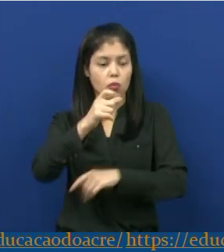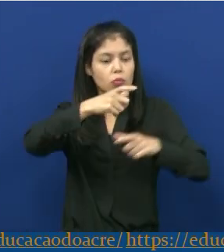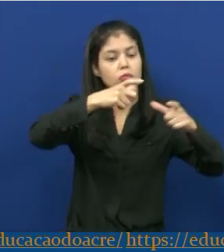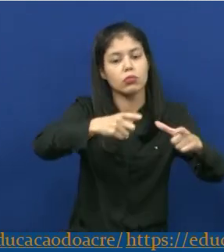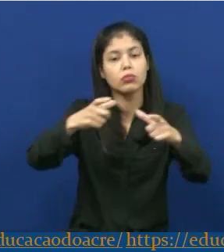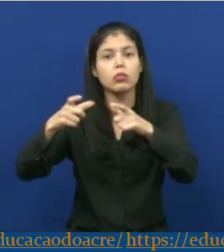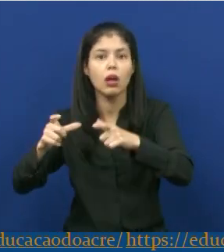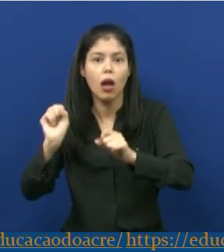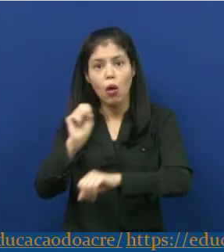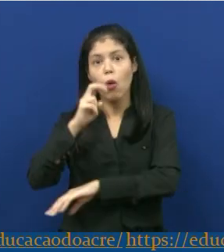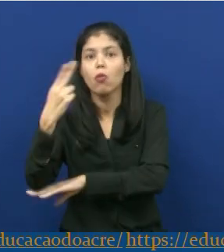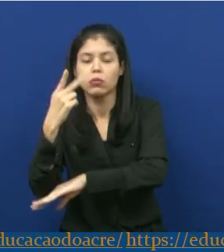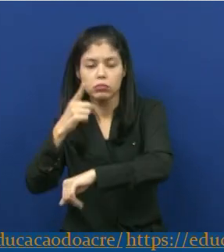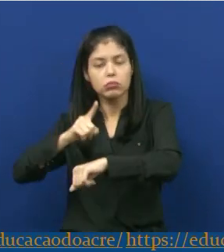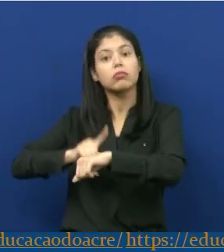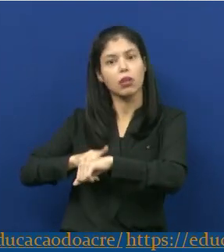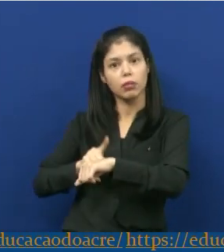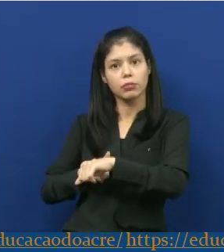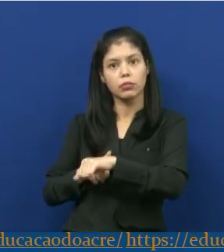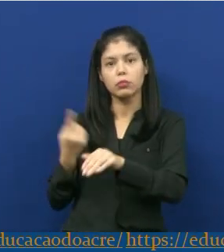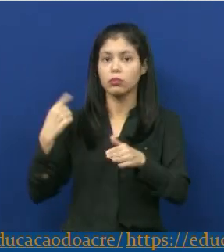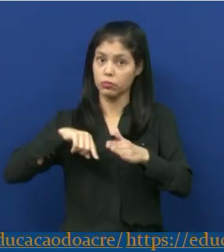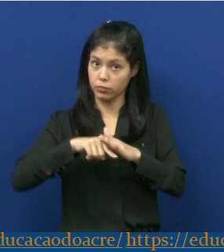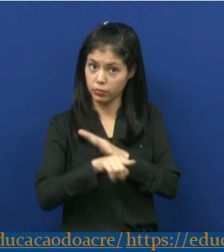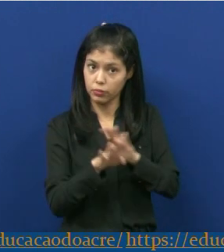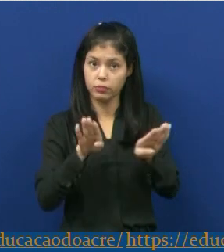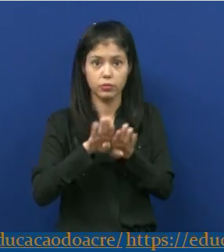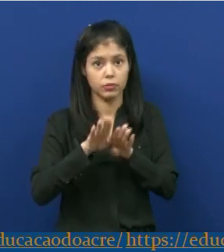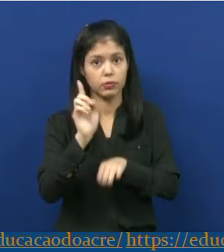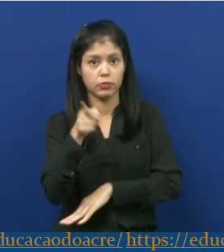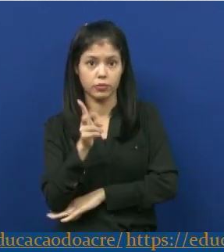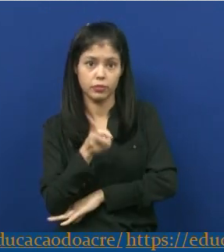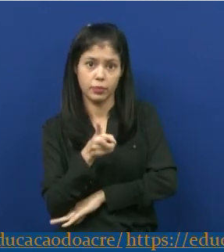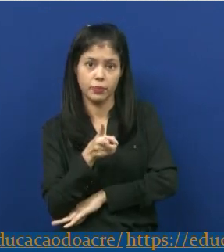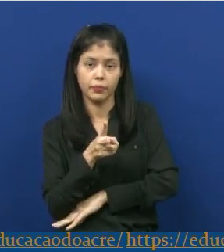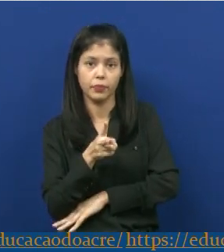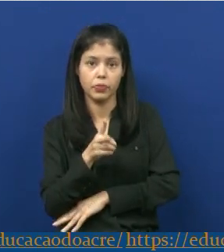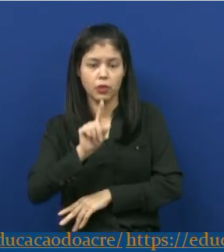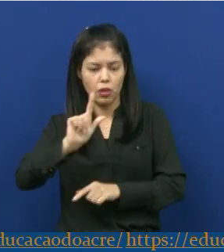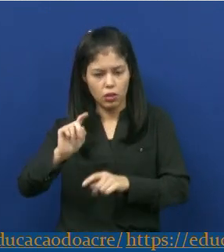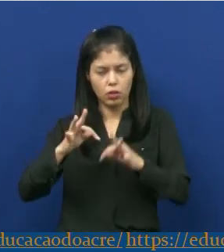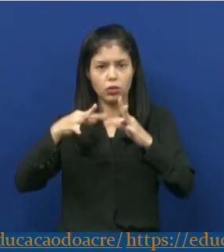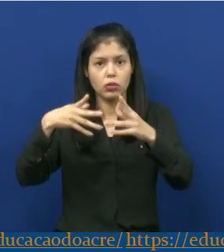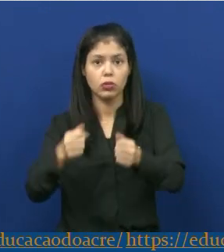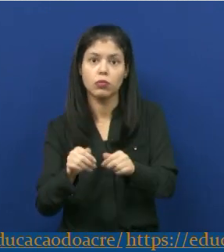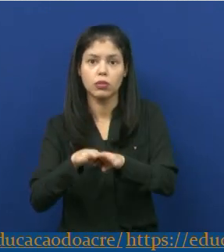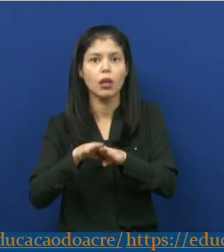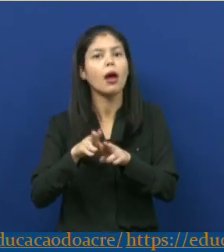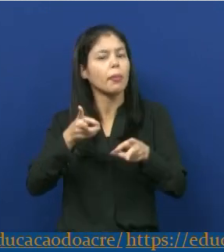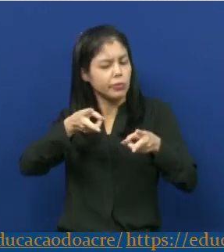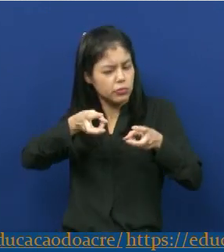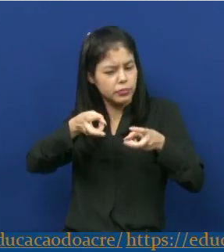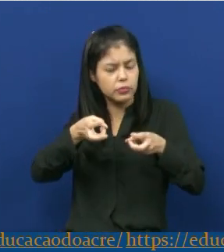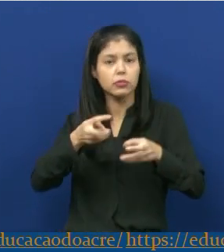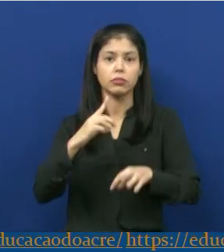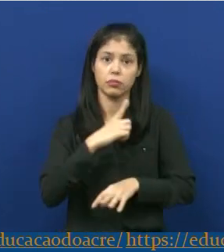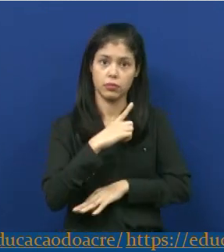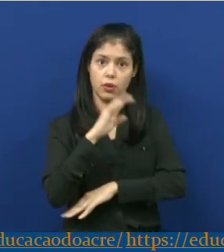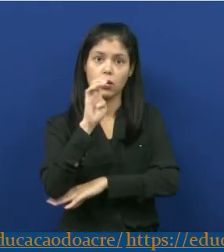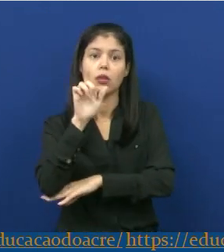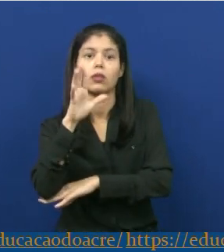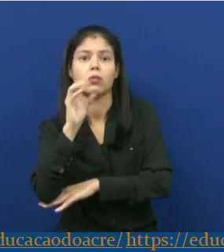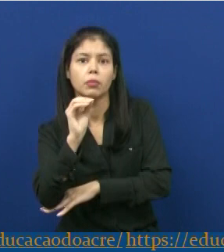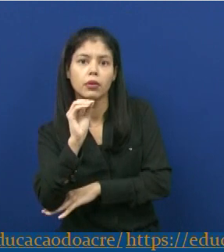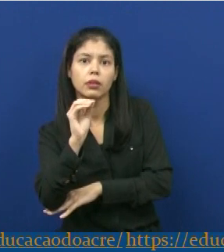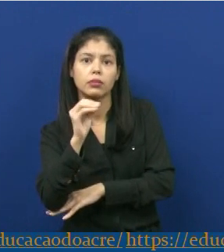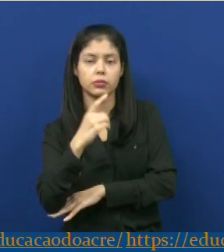e do tempo em que ele está inserido. Toda a percepção acerca do belo, toda a apreensão e